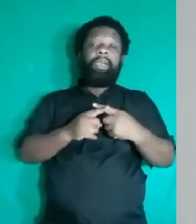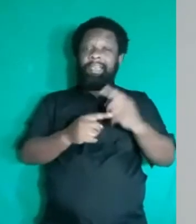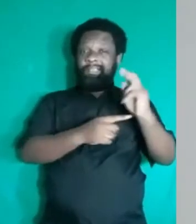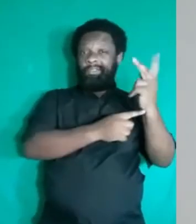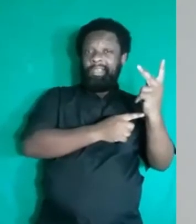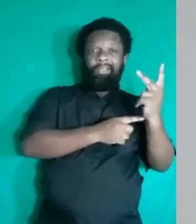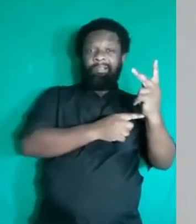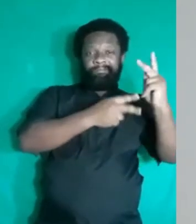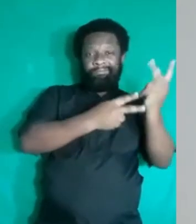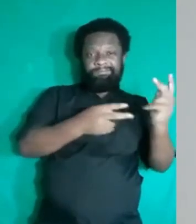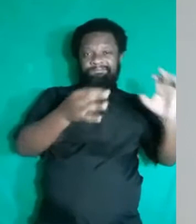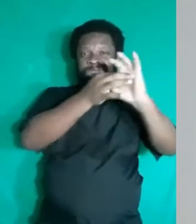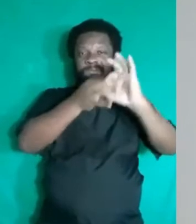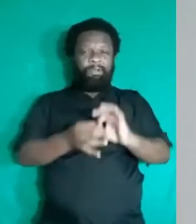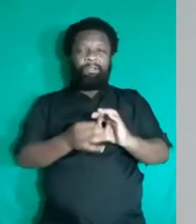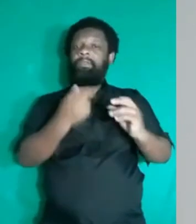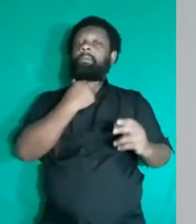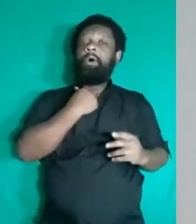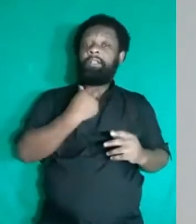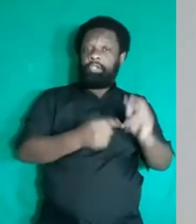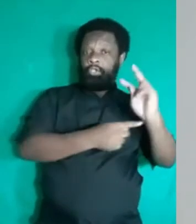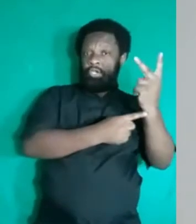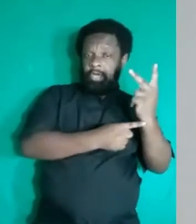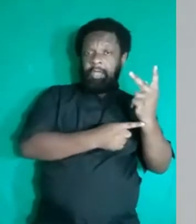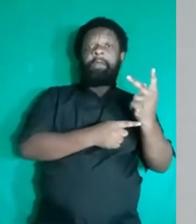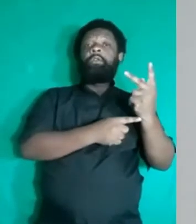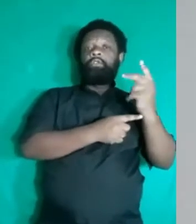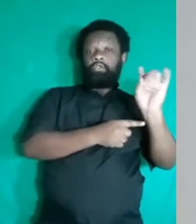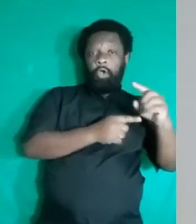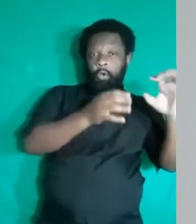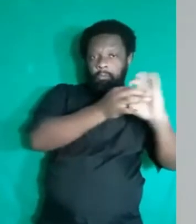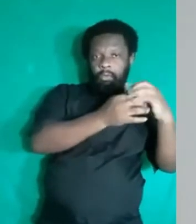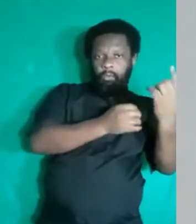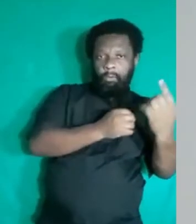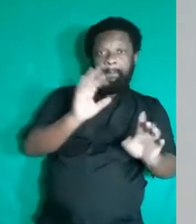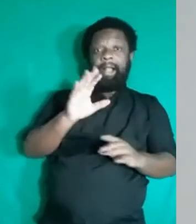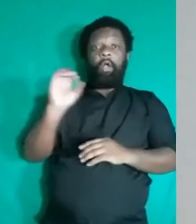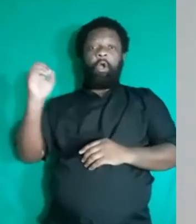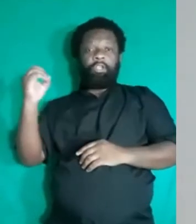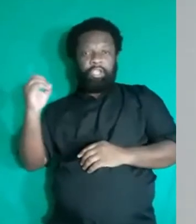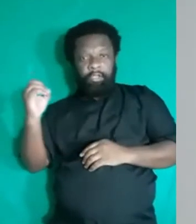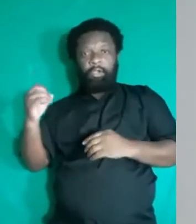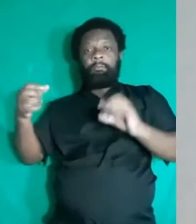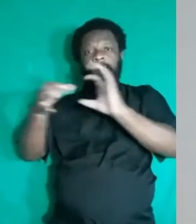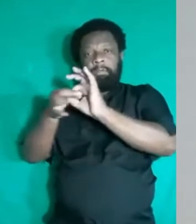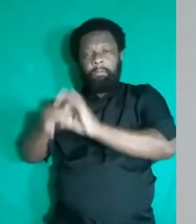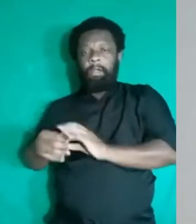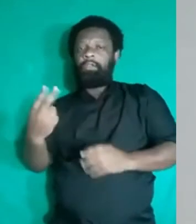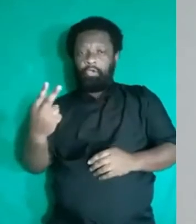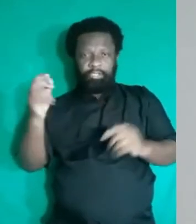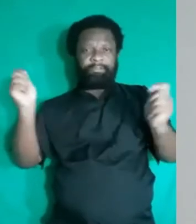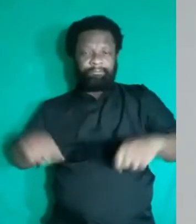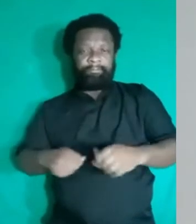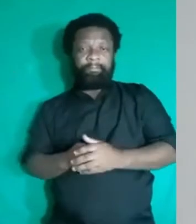oxigênio ou desse. Aqui não pode estar, pessoal, porque esse hidrogênio não pode fazer 2 ligações. O hidrogênio não faz 2 ligações, mas o oxigênio faz.